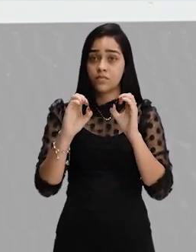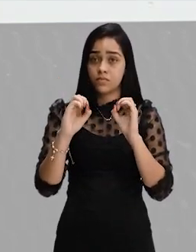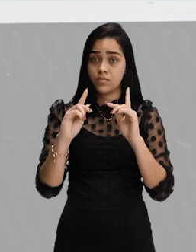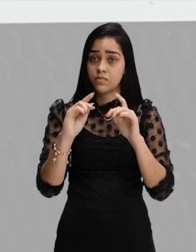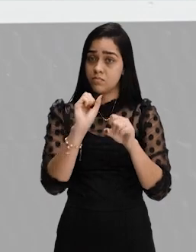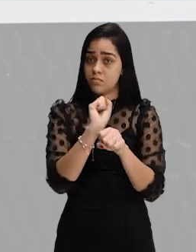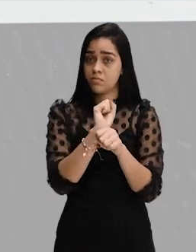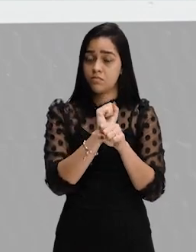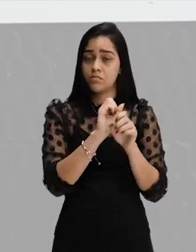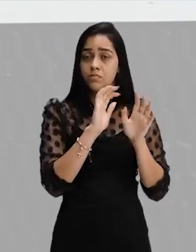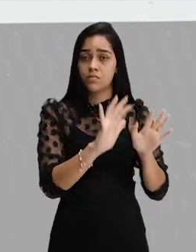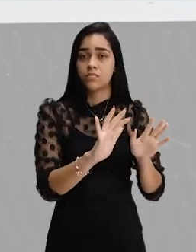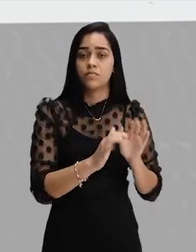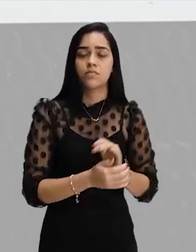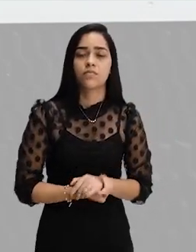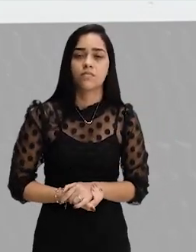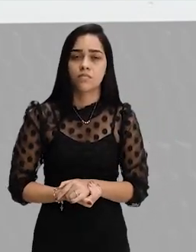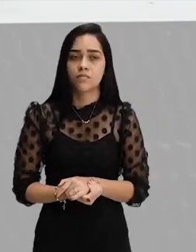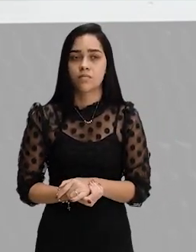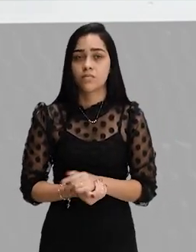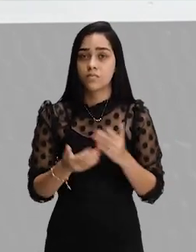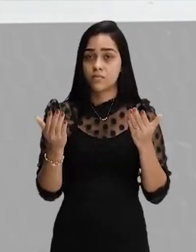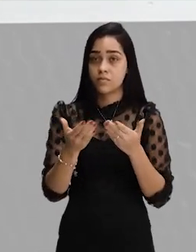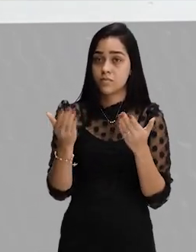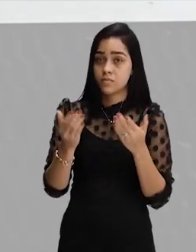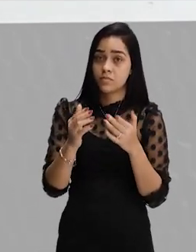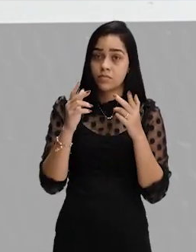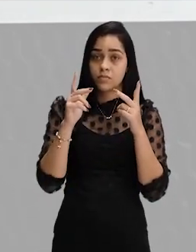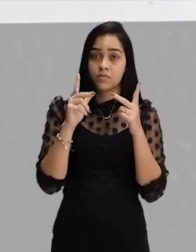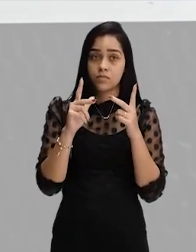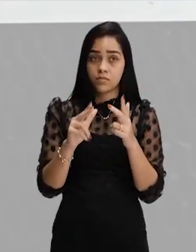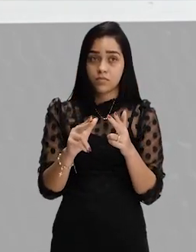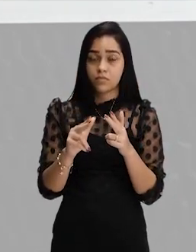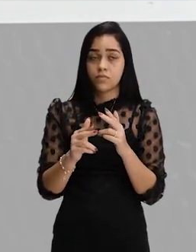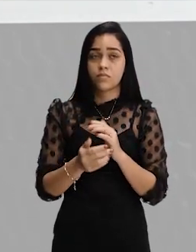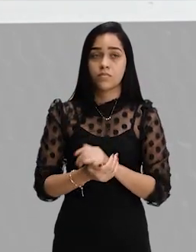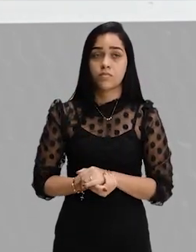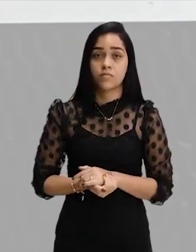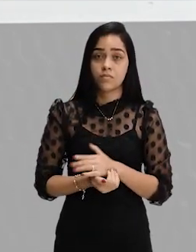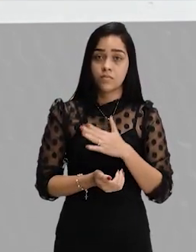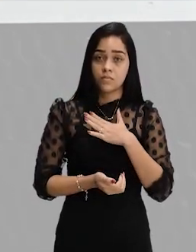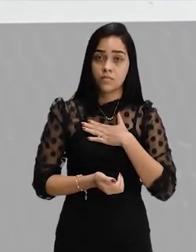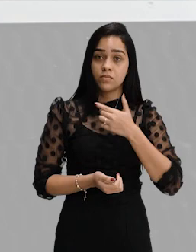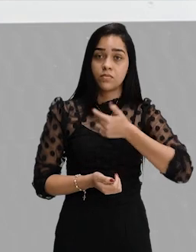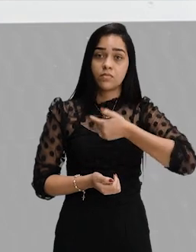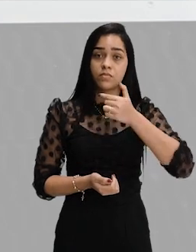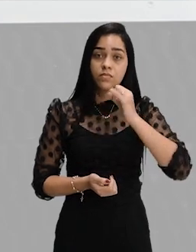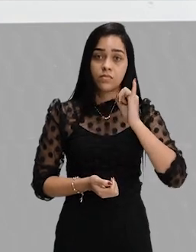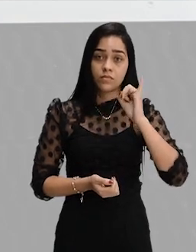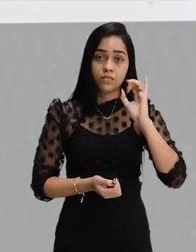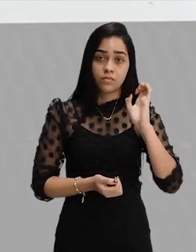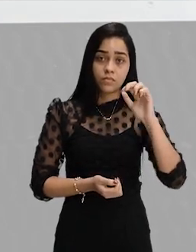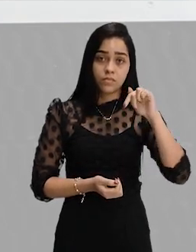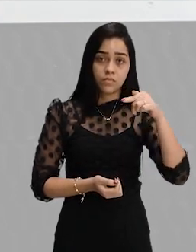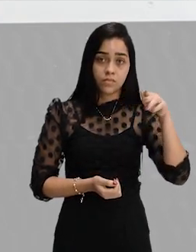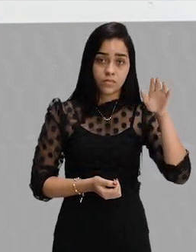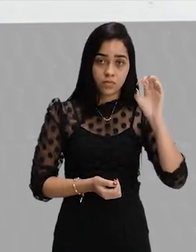aí, tá? Bom, vou fazer a mesma coisa aqui minha segunda inequação.